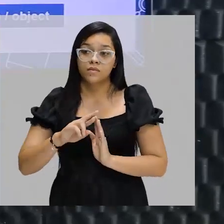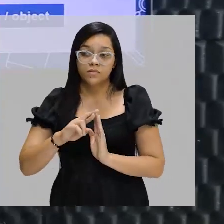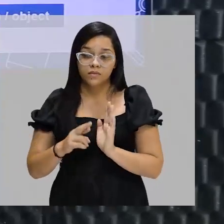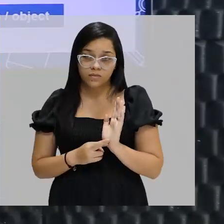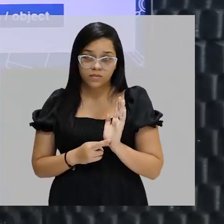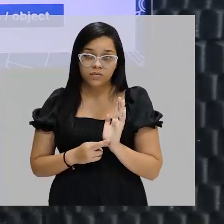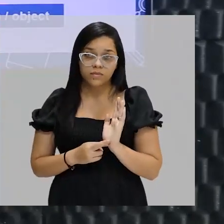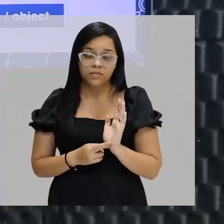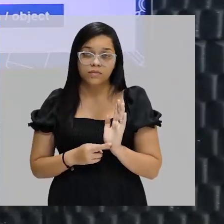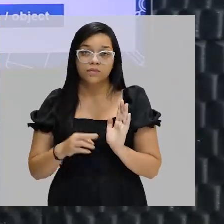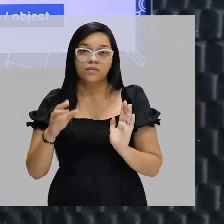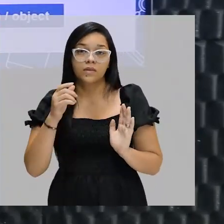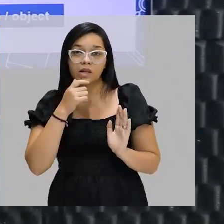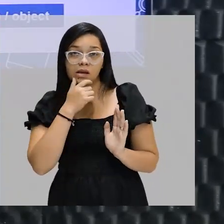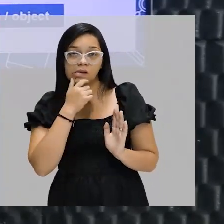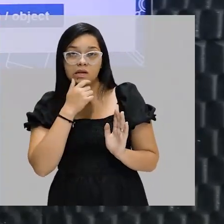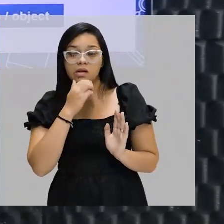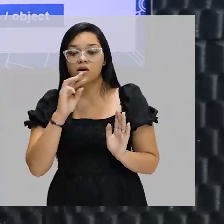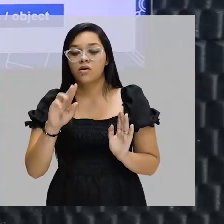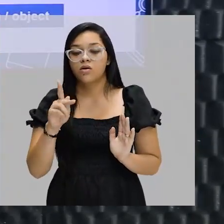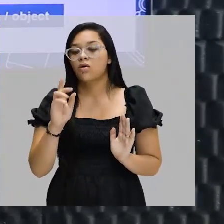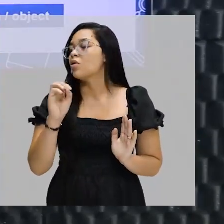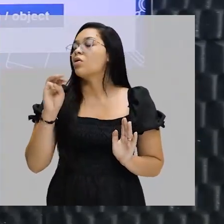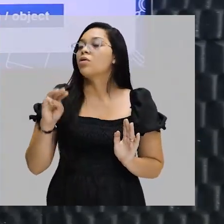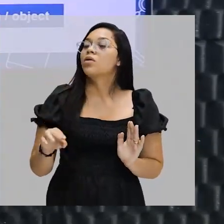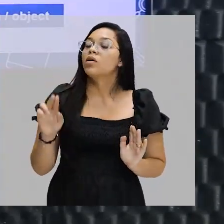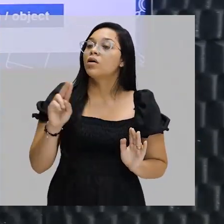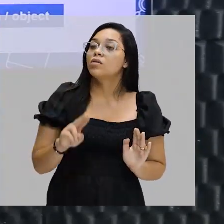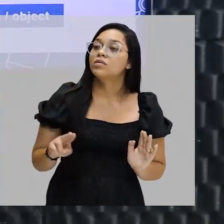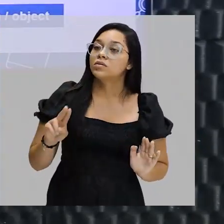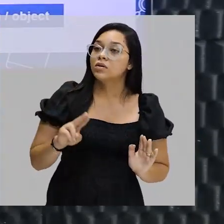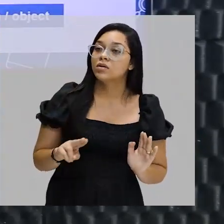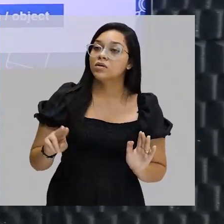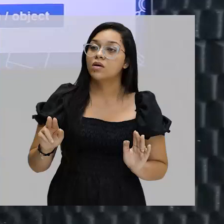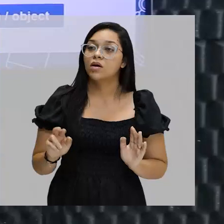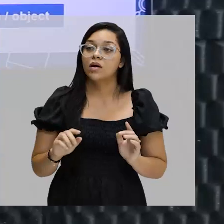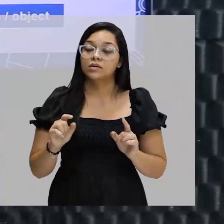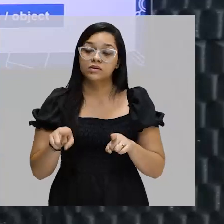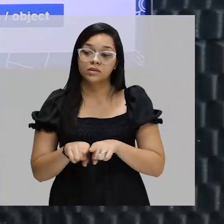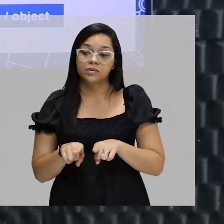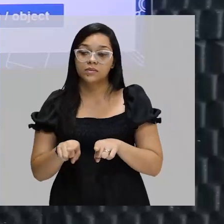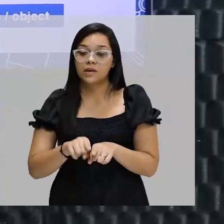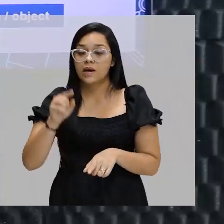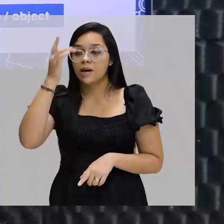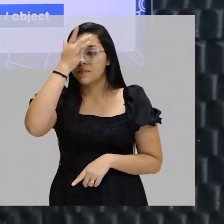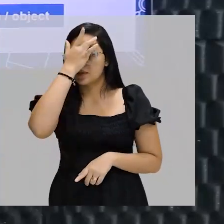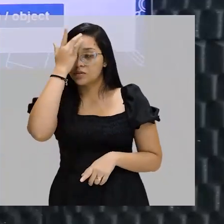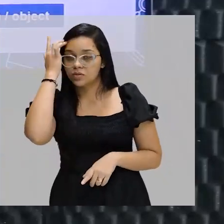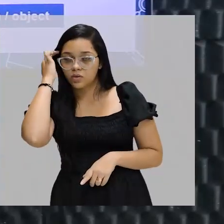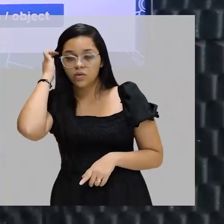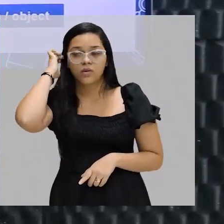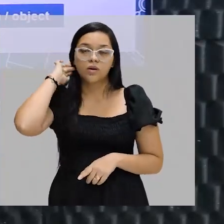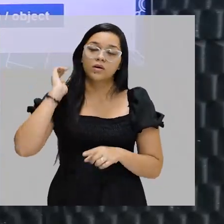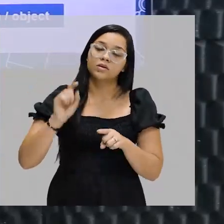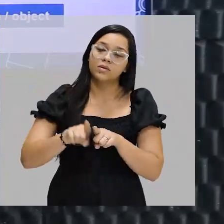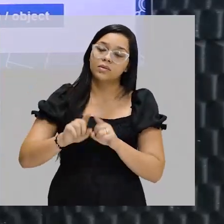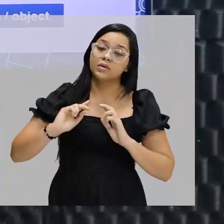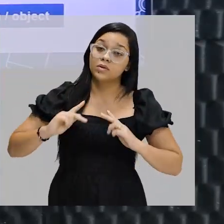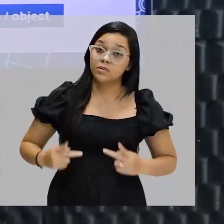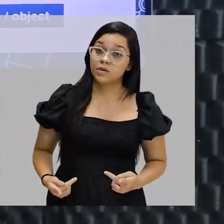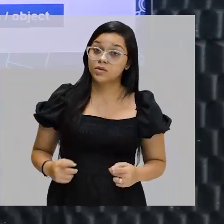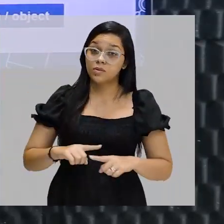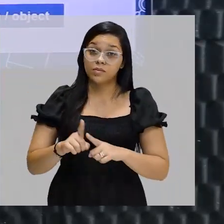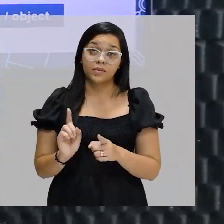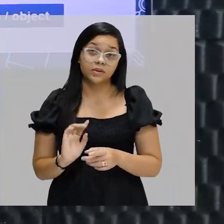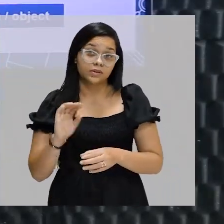norma culta, whom é um pronome utilizado para se referir também à pessoa, ou seja, a ser humano, só